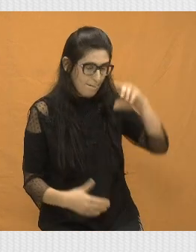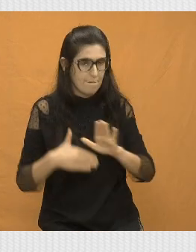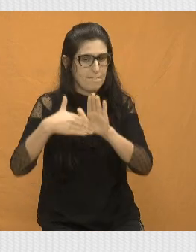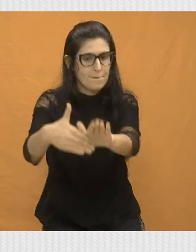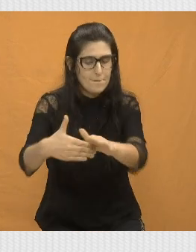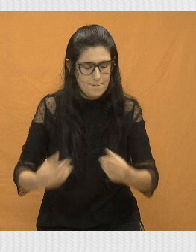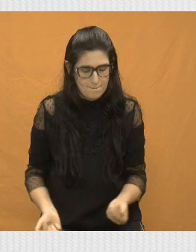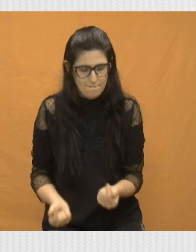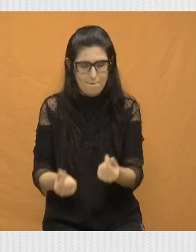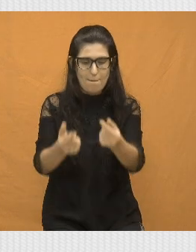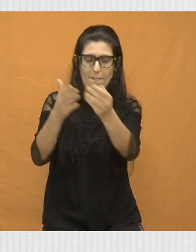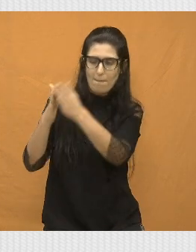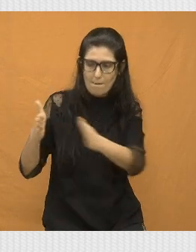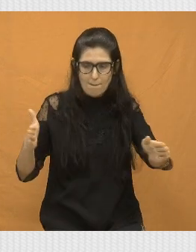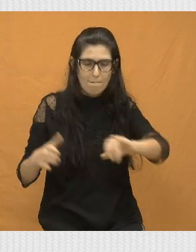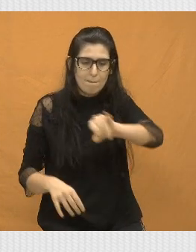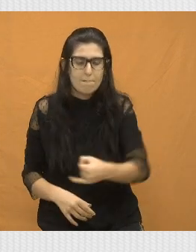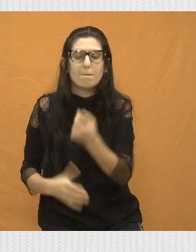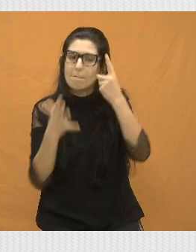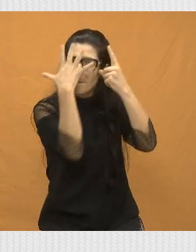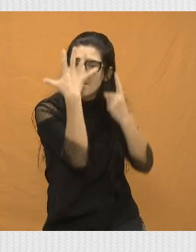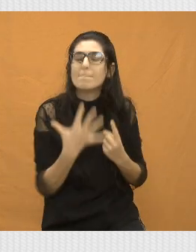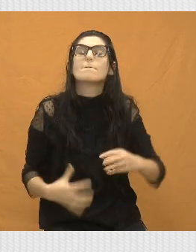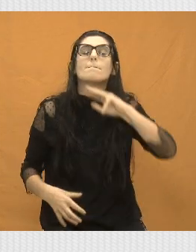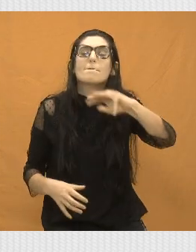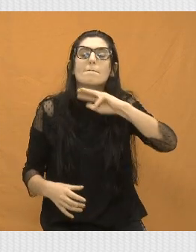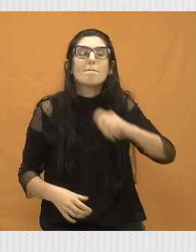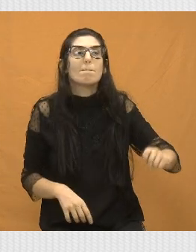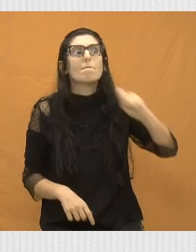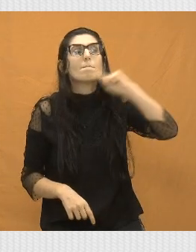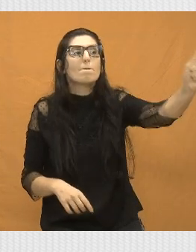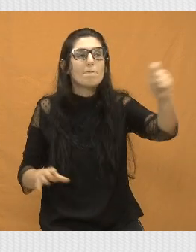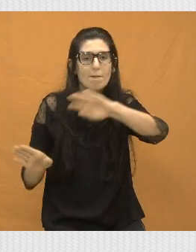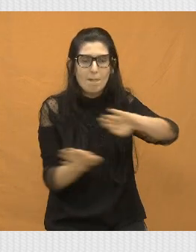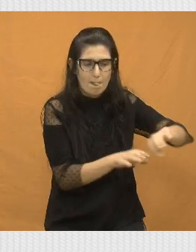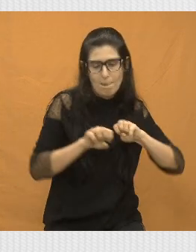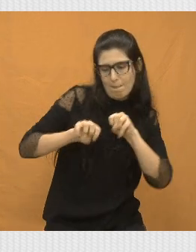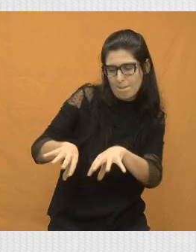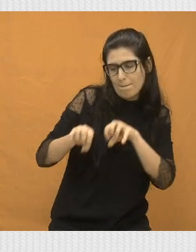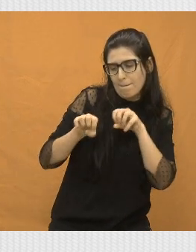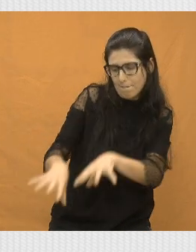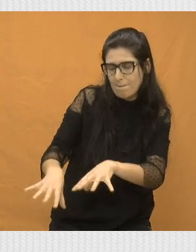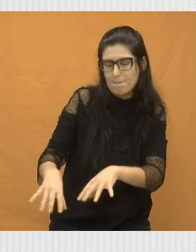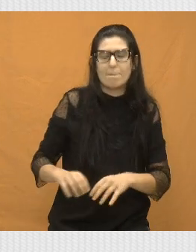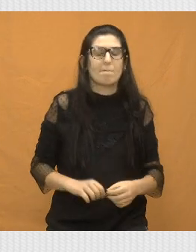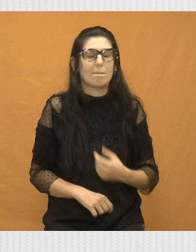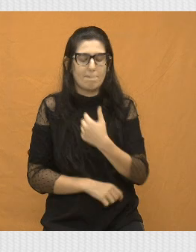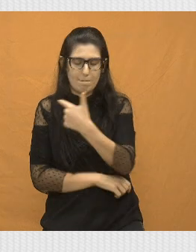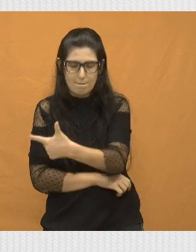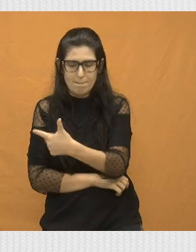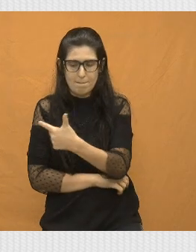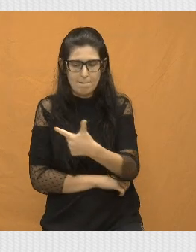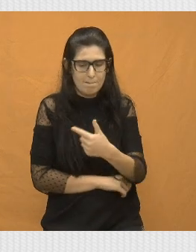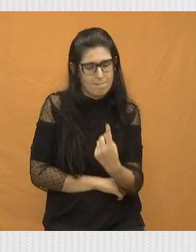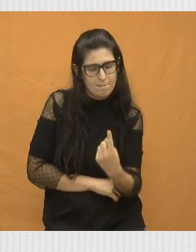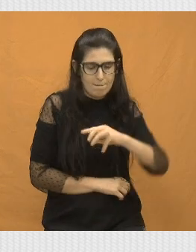acordo com o primeiro quadrimestre. Educação, meta orçamentária